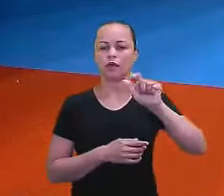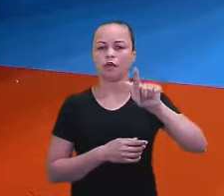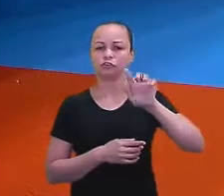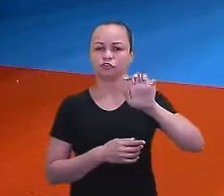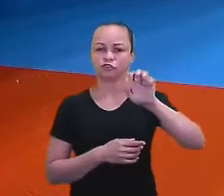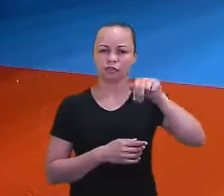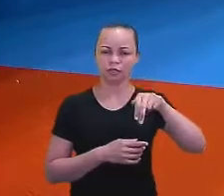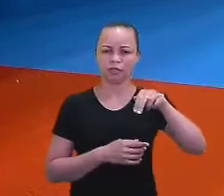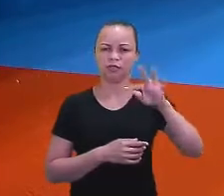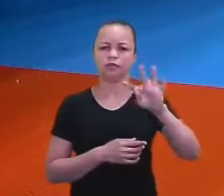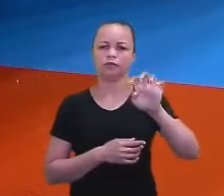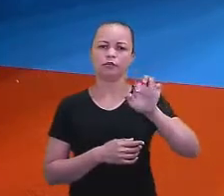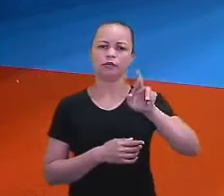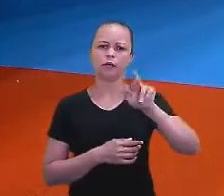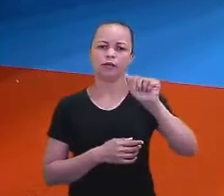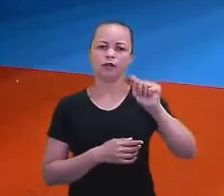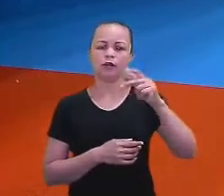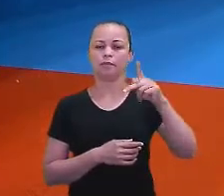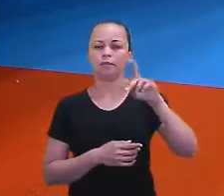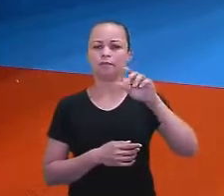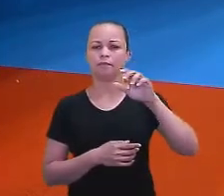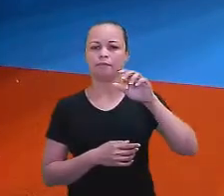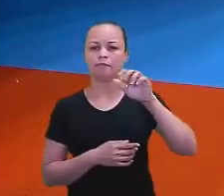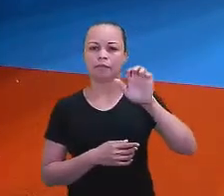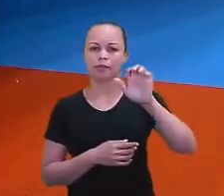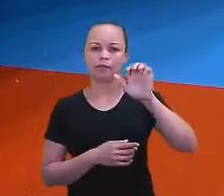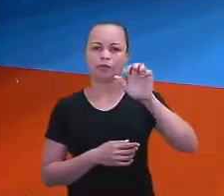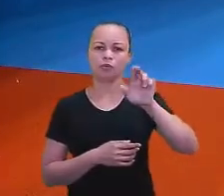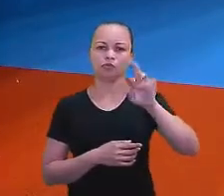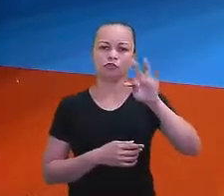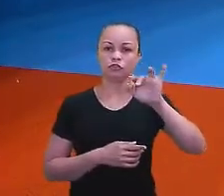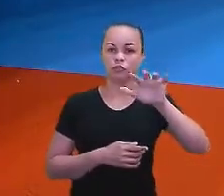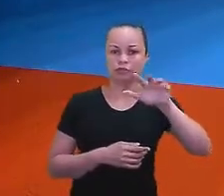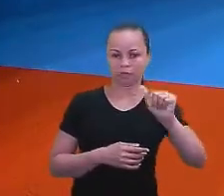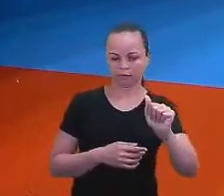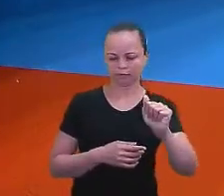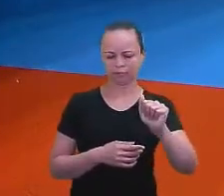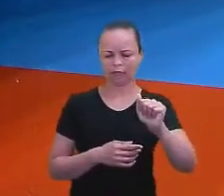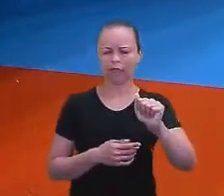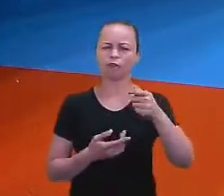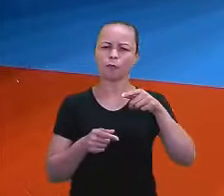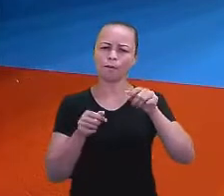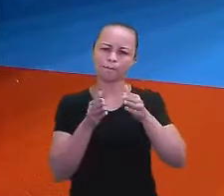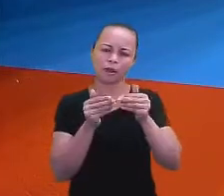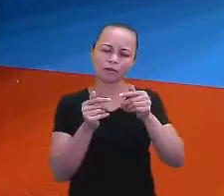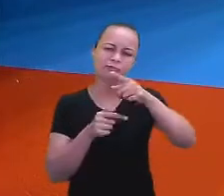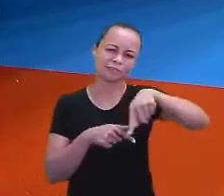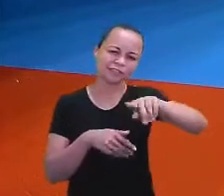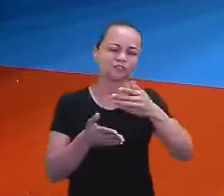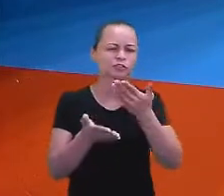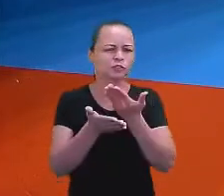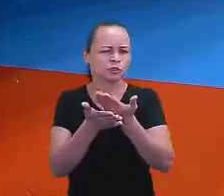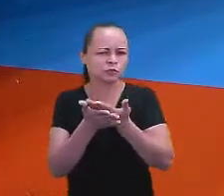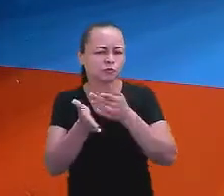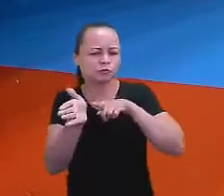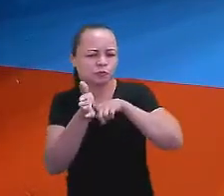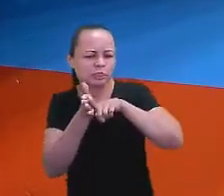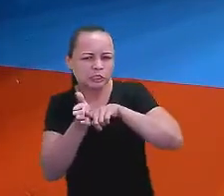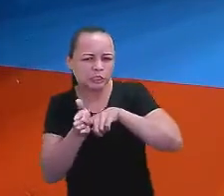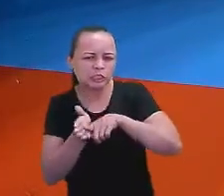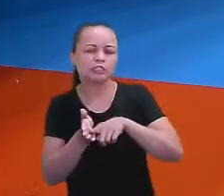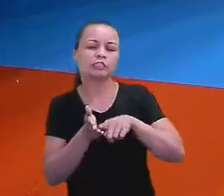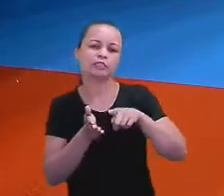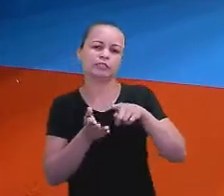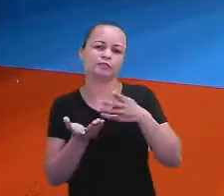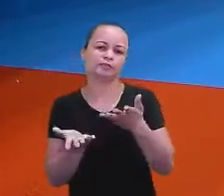que vocês pesquisem, para que vocês estudem, como uma espécie de tarefinha de casa. E claro, lembrar vocês que vocês têm um grande cuidador, um